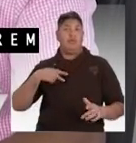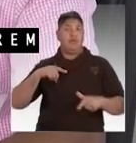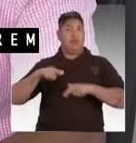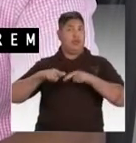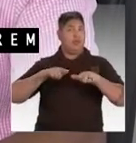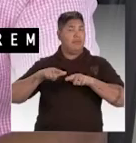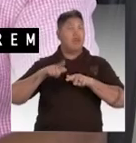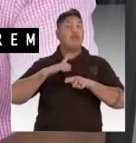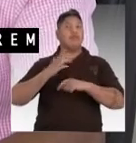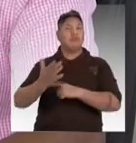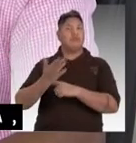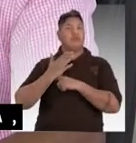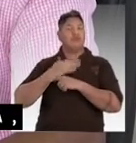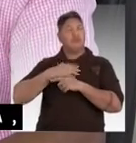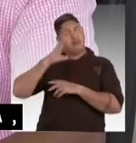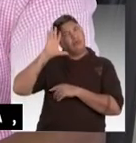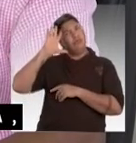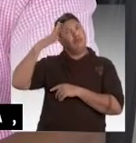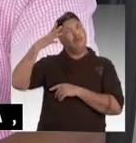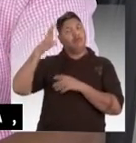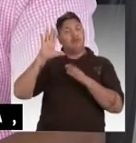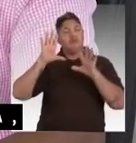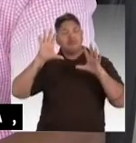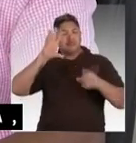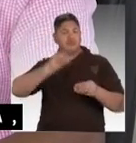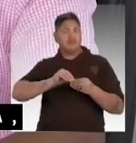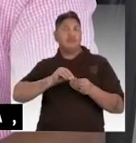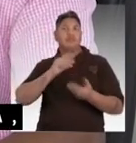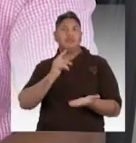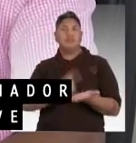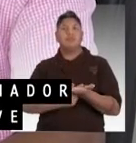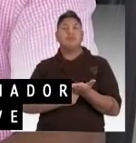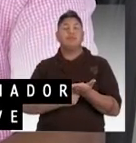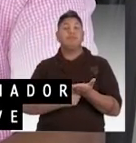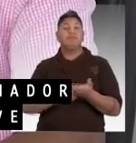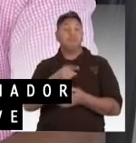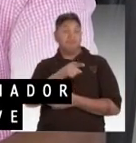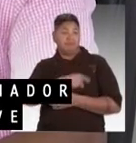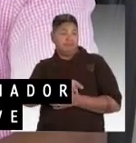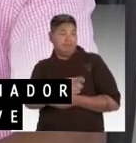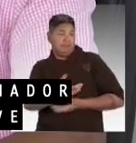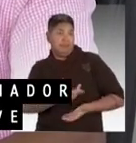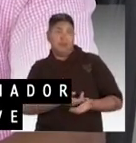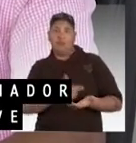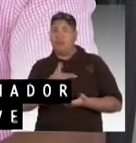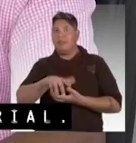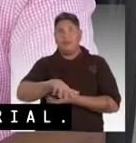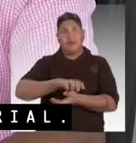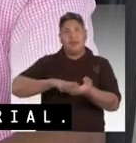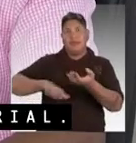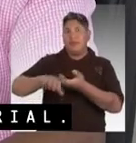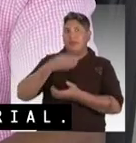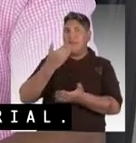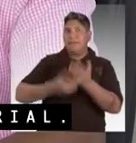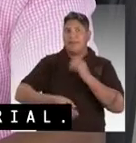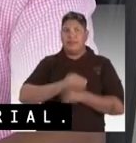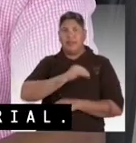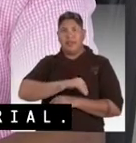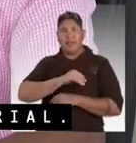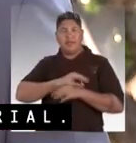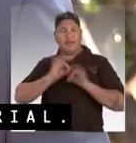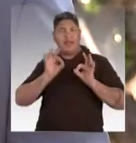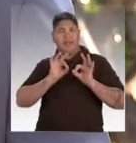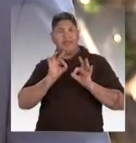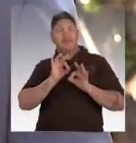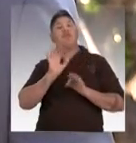nos ajudado a conseguir fechar a nossa convenção coletiva, de forma que o trabalhador não tem feito greve nem tem perca